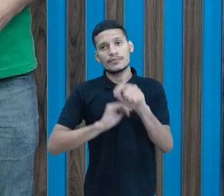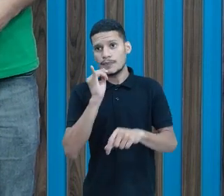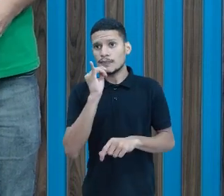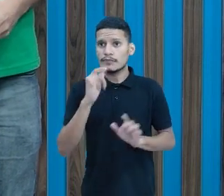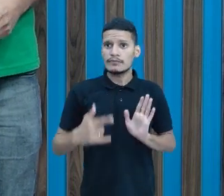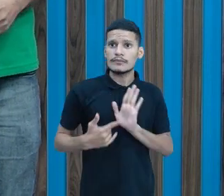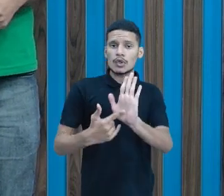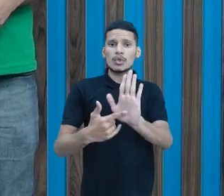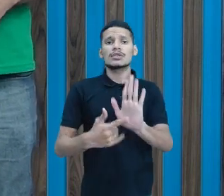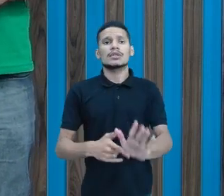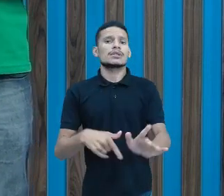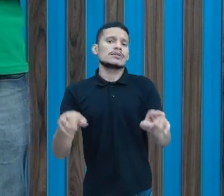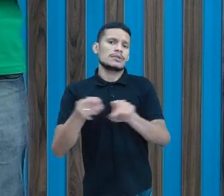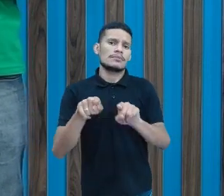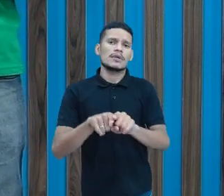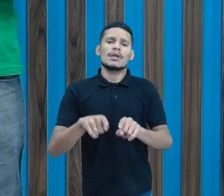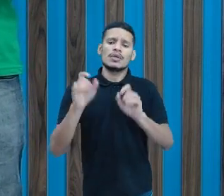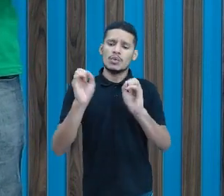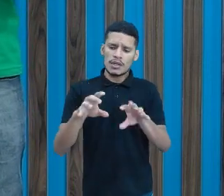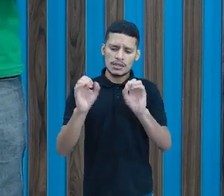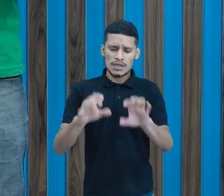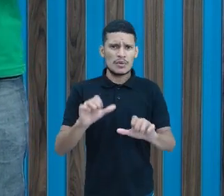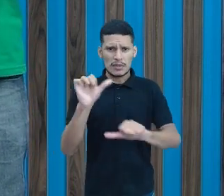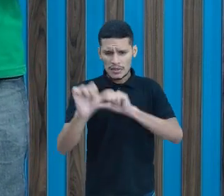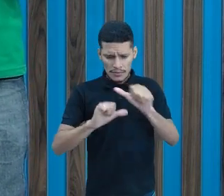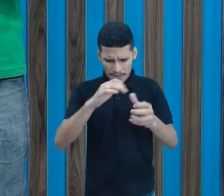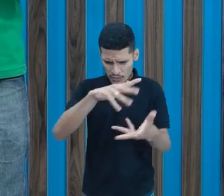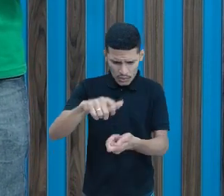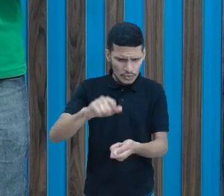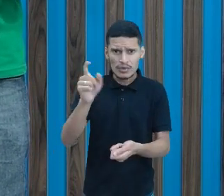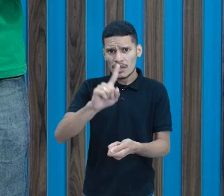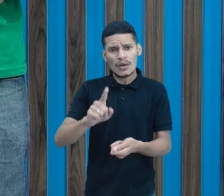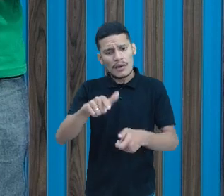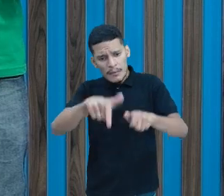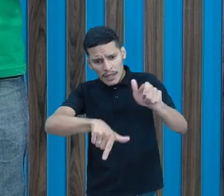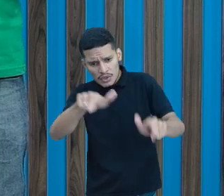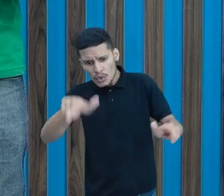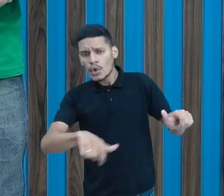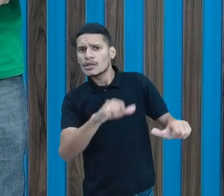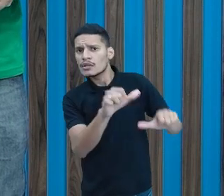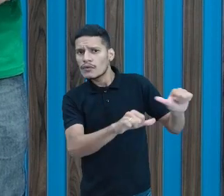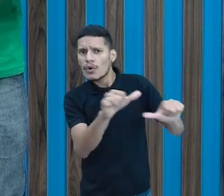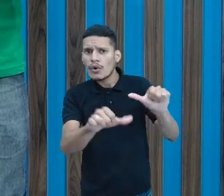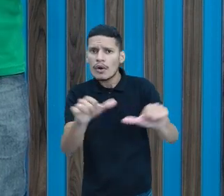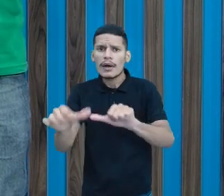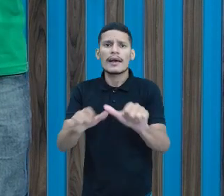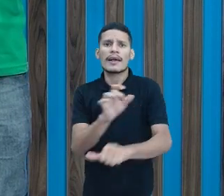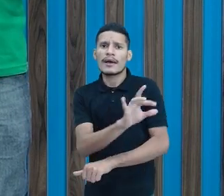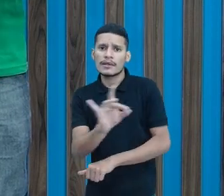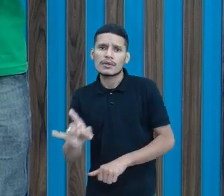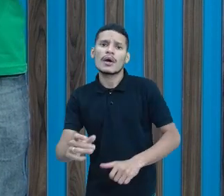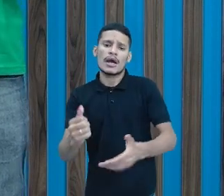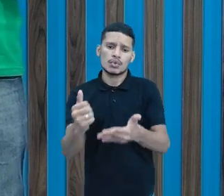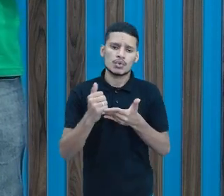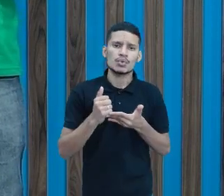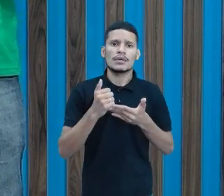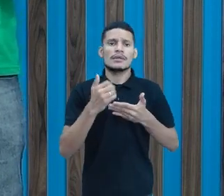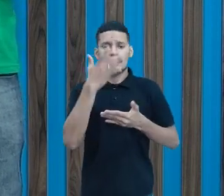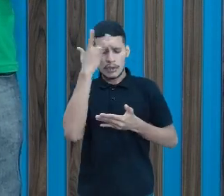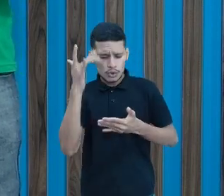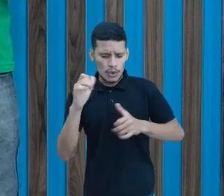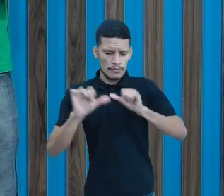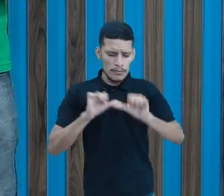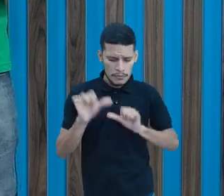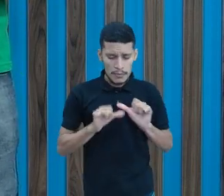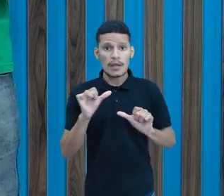também diz que a educação ela não transforma o mundo, mas ela transforma as pessoas, ela ajuda a mudar as pessoas, e as pessoas mudam o mundo. E